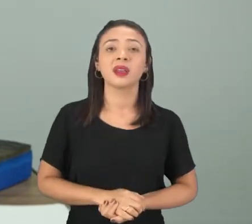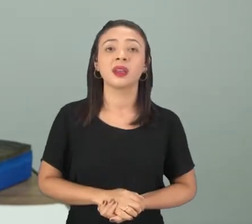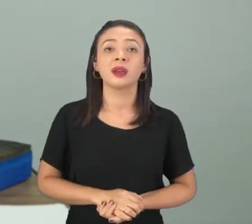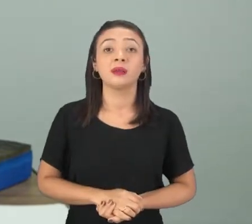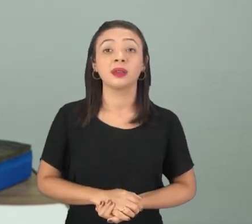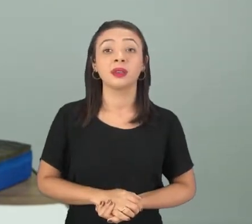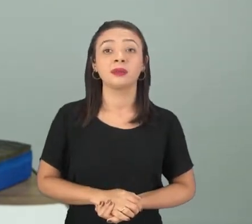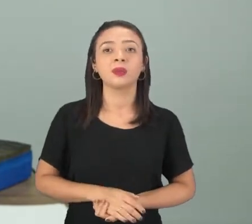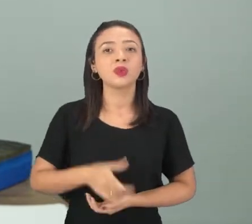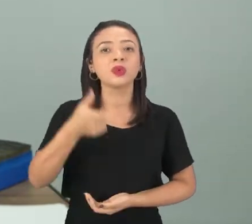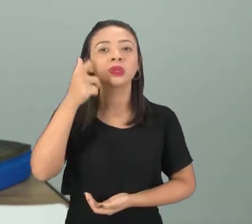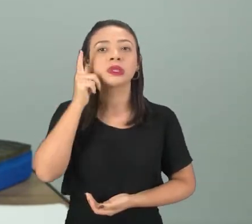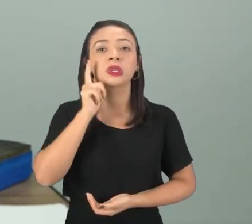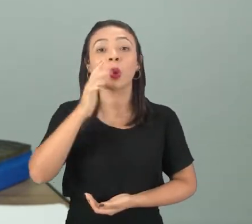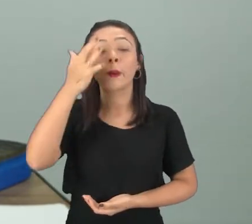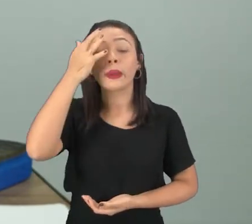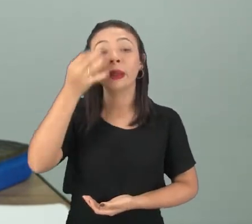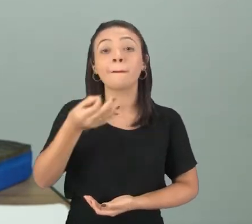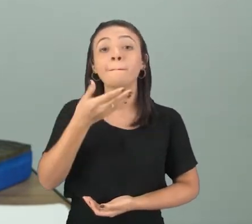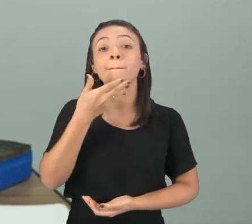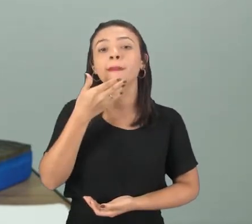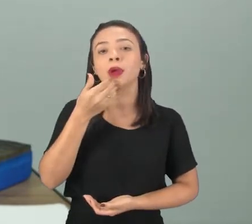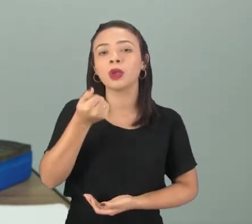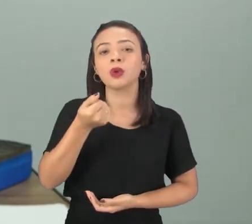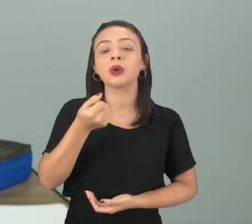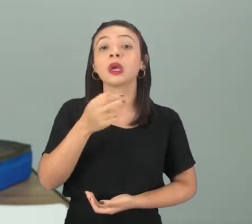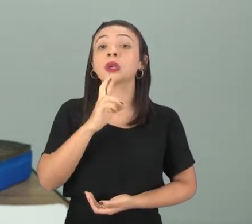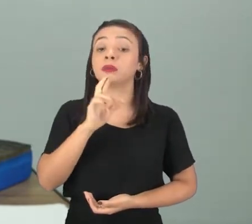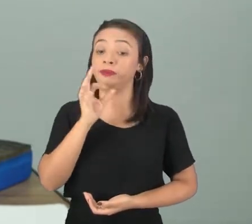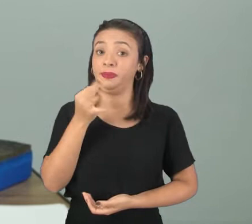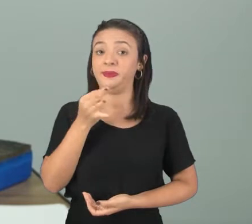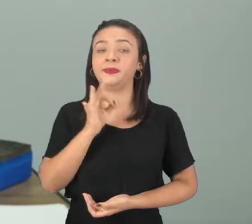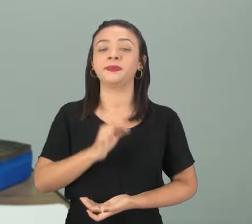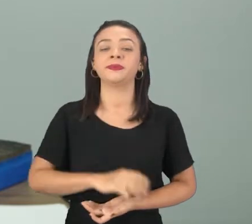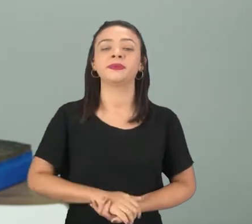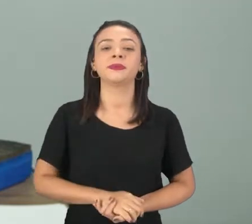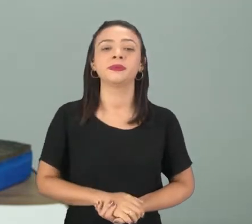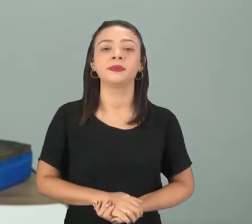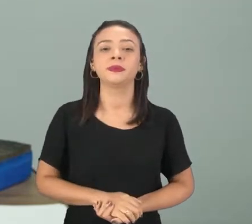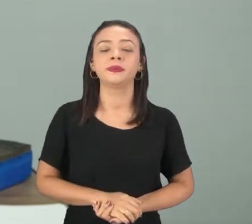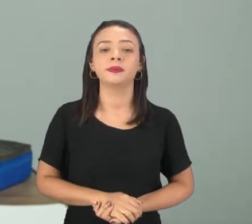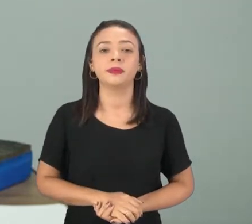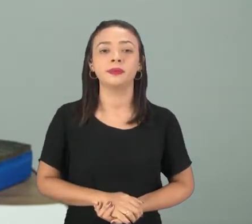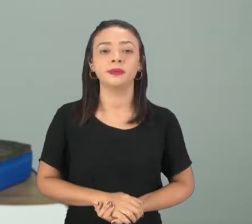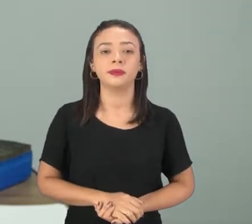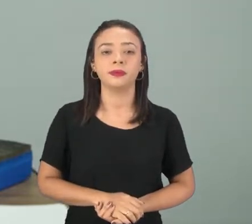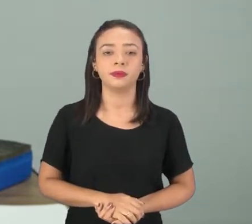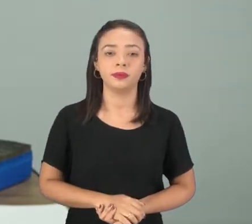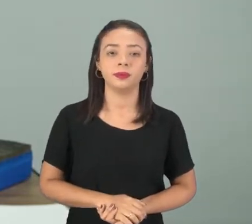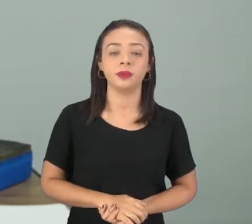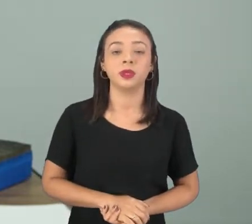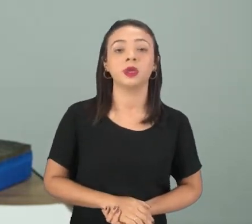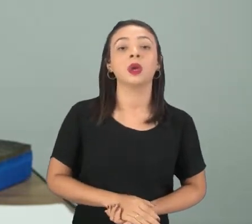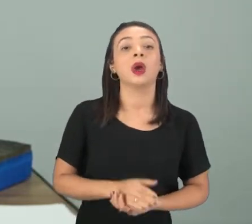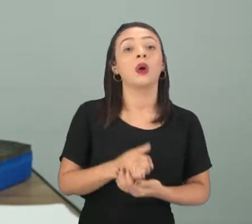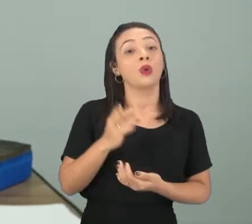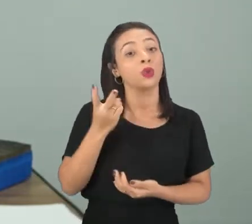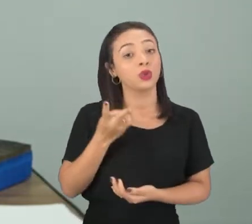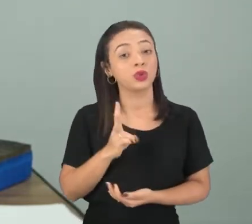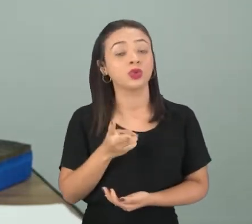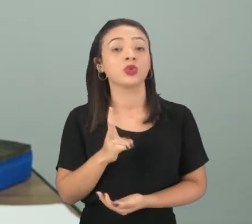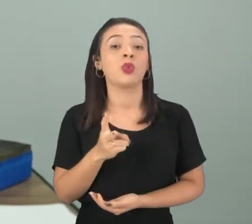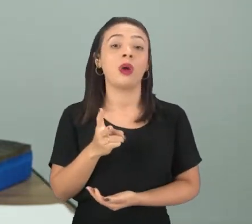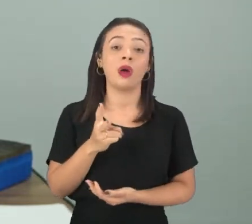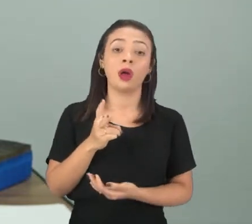Sabrina resolverá da melhor forma possível tá na maneira correta e a gente vai ver algumas situações que ela passava já vemos